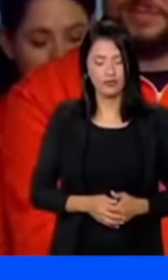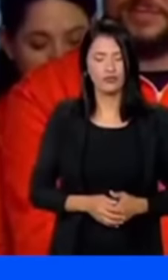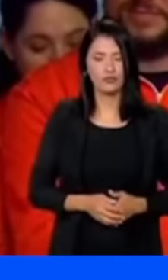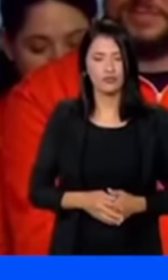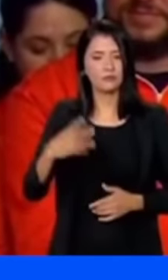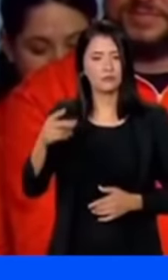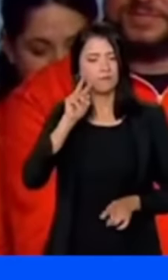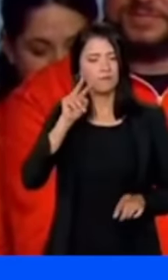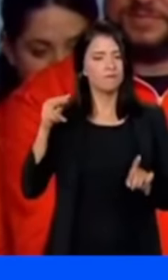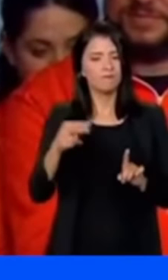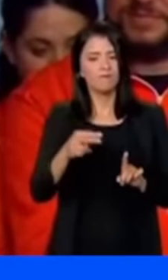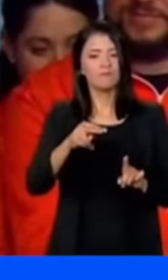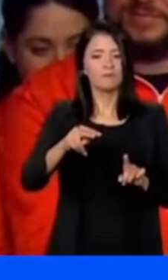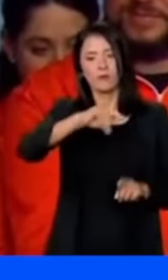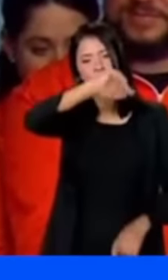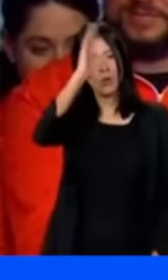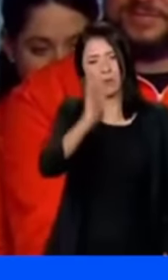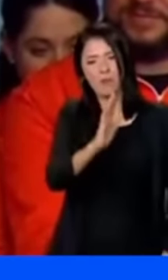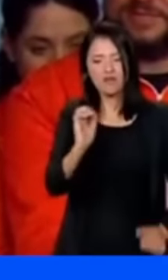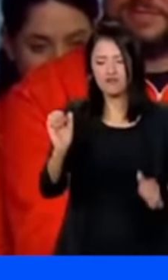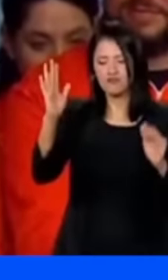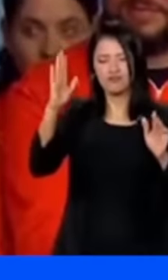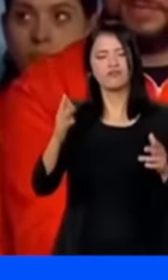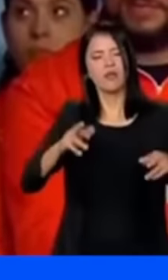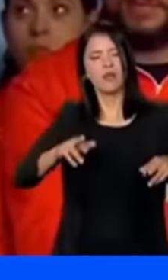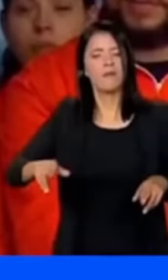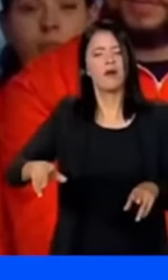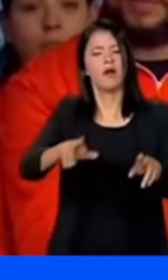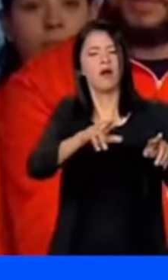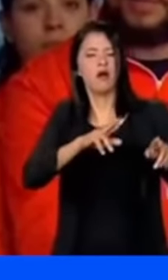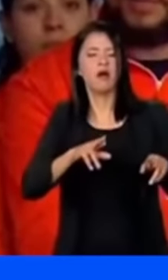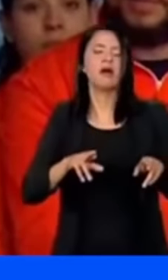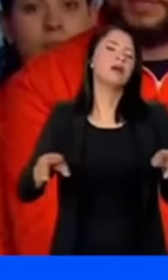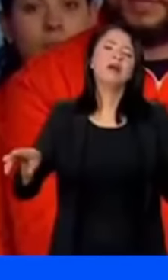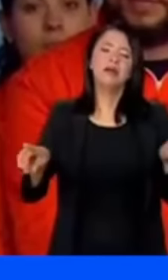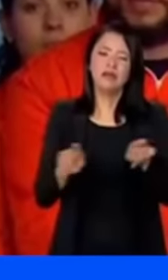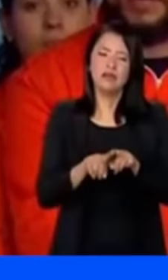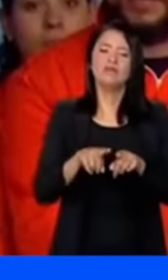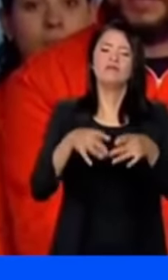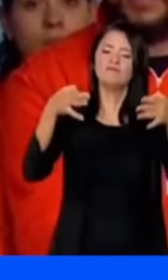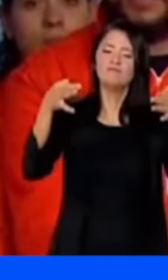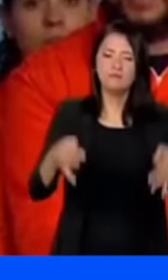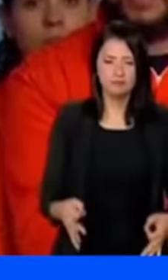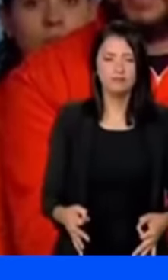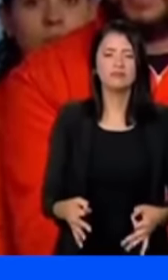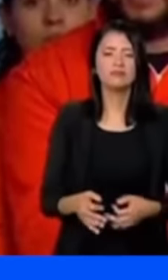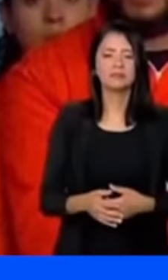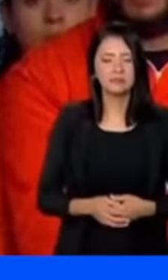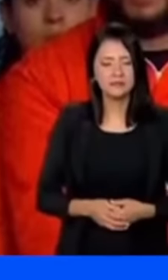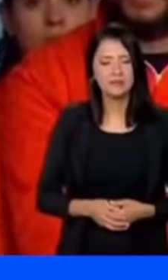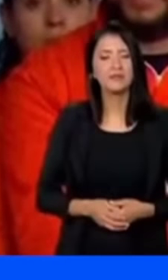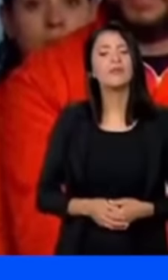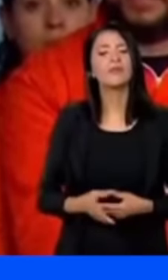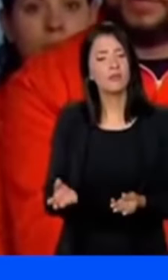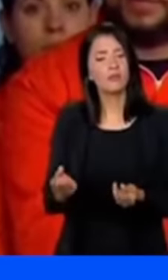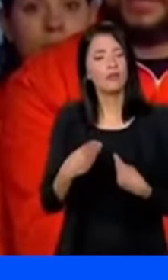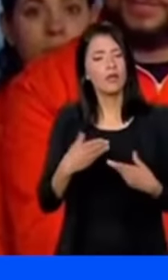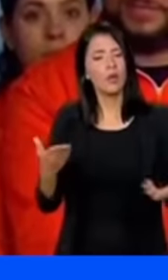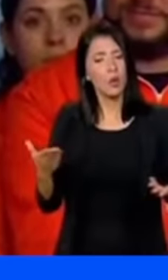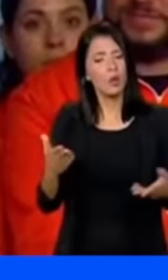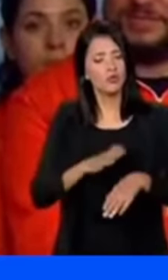Brasil soberano, fraterno e principalmente justo nos trouxe